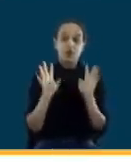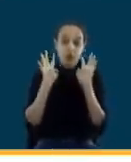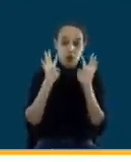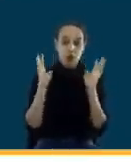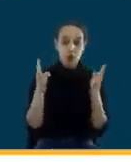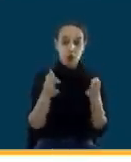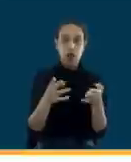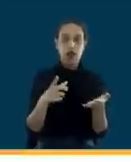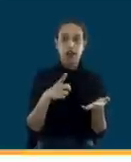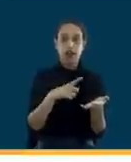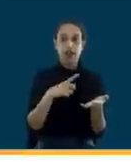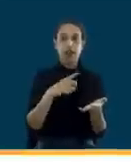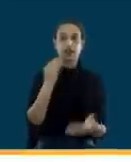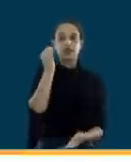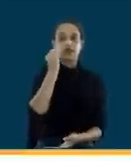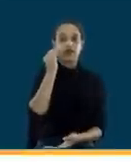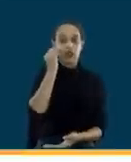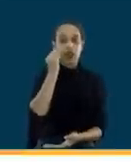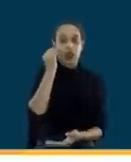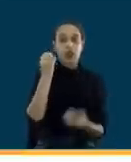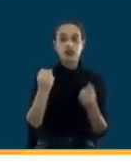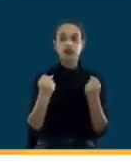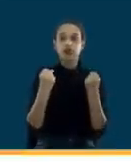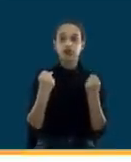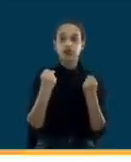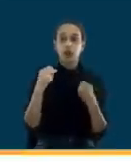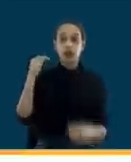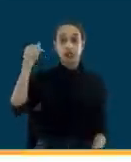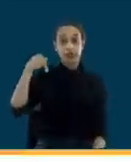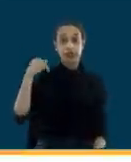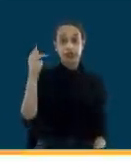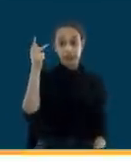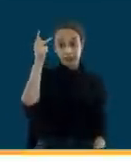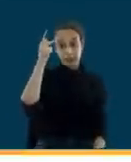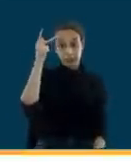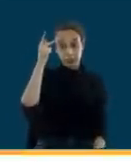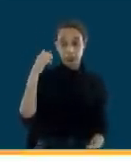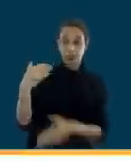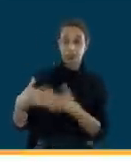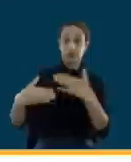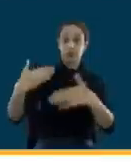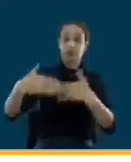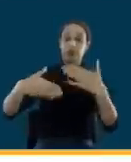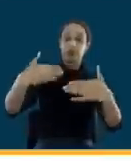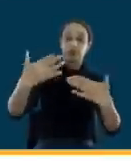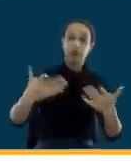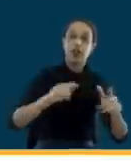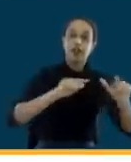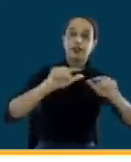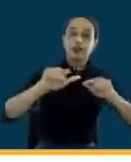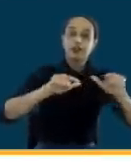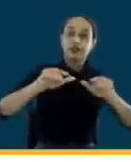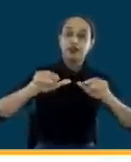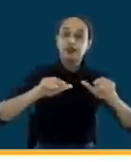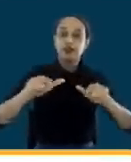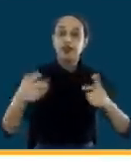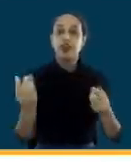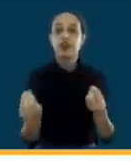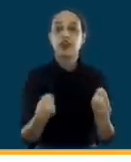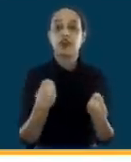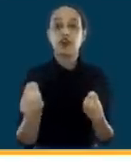temos uma experiência bastante forte aqui em São Paulo, desenvolvendo muitos trabalhos através